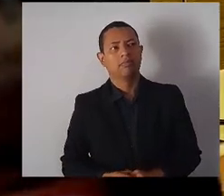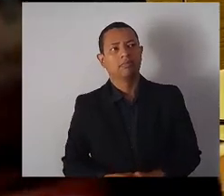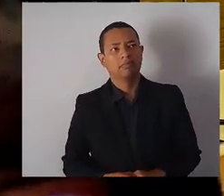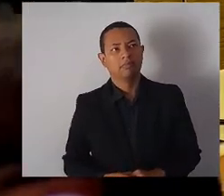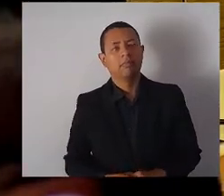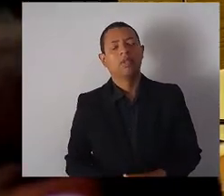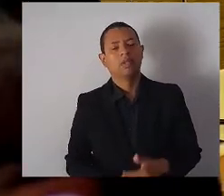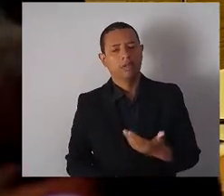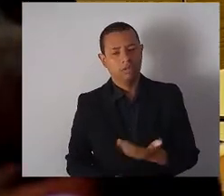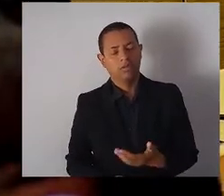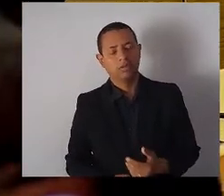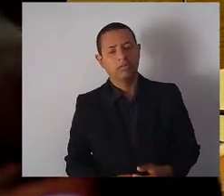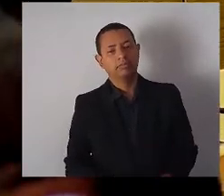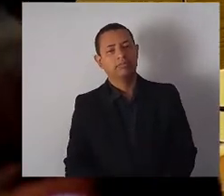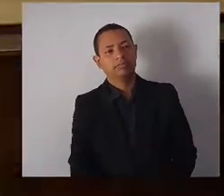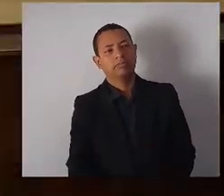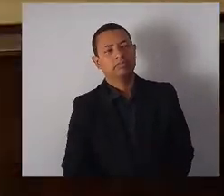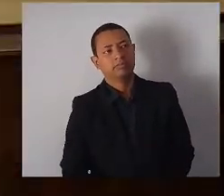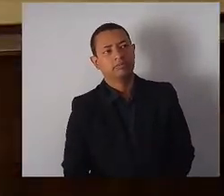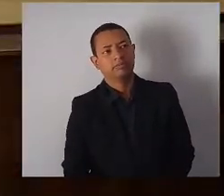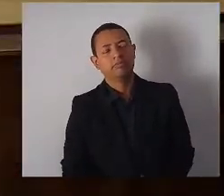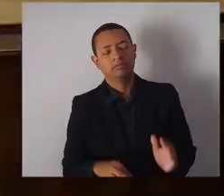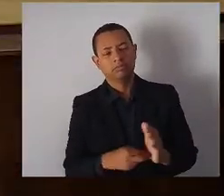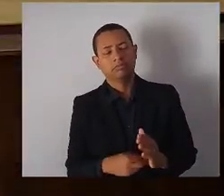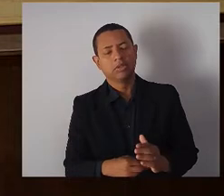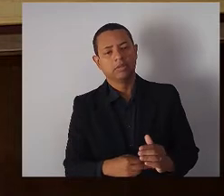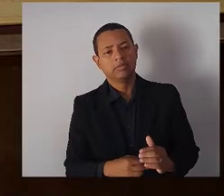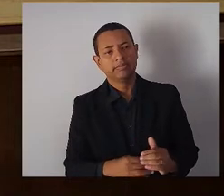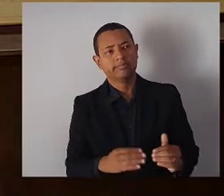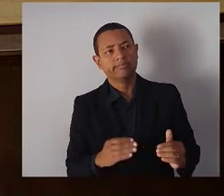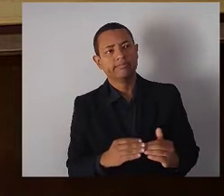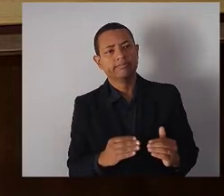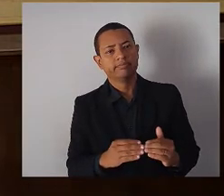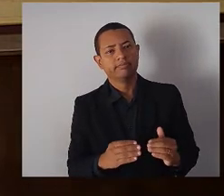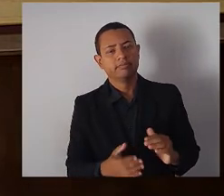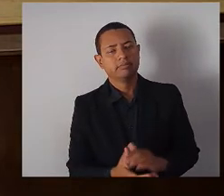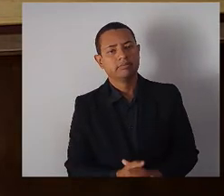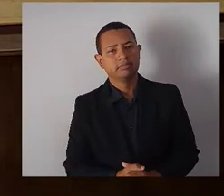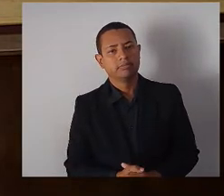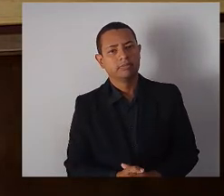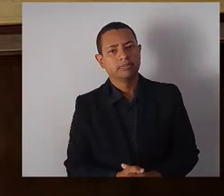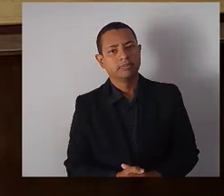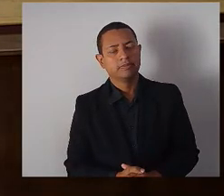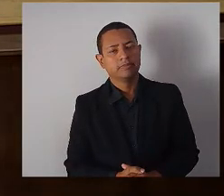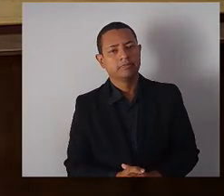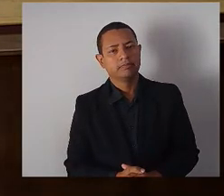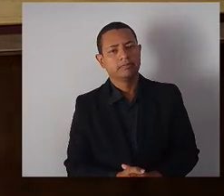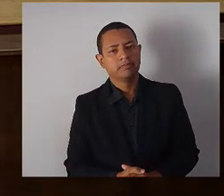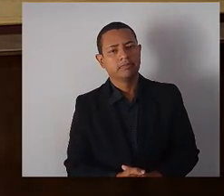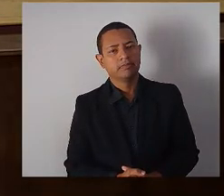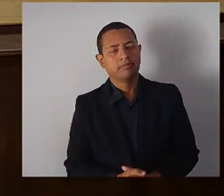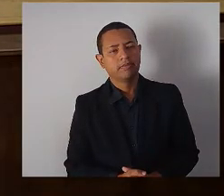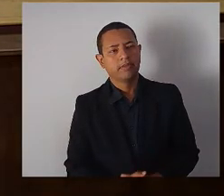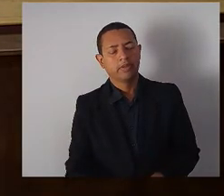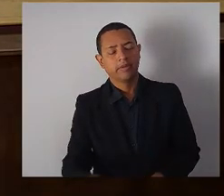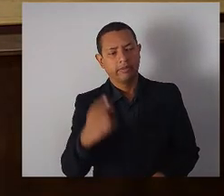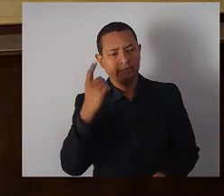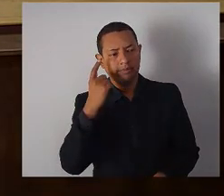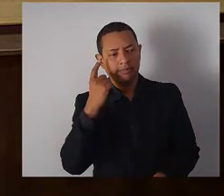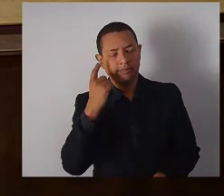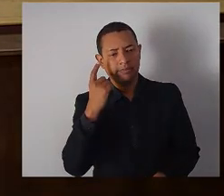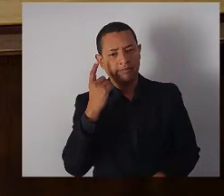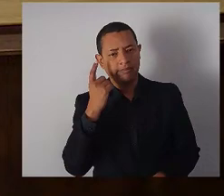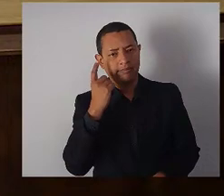para acompanhar a divergência. Como nós vemos aí que tem dois votos pela divergência, eu